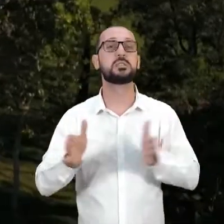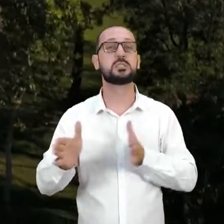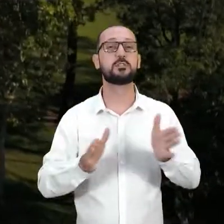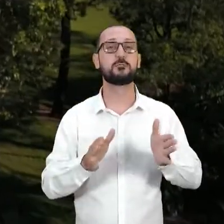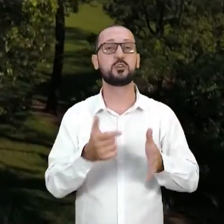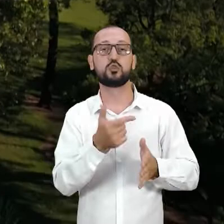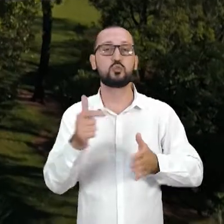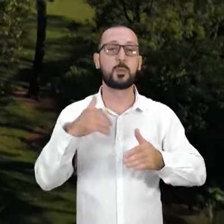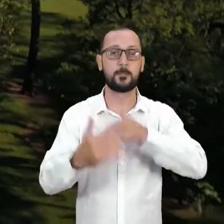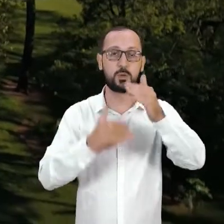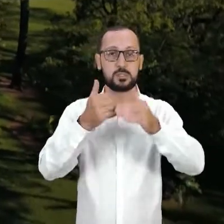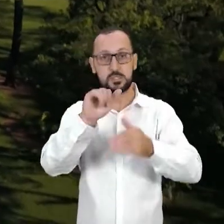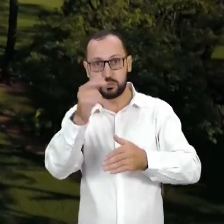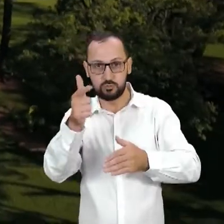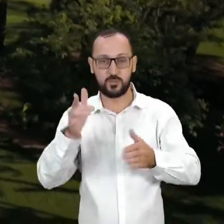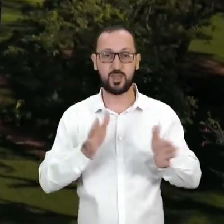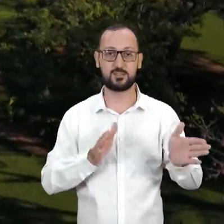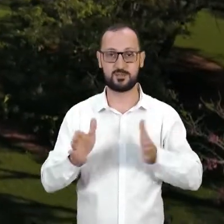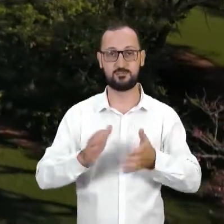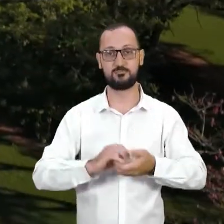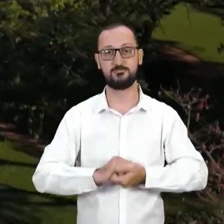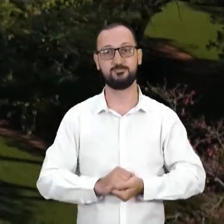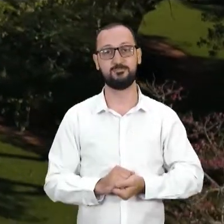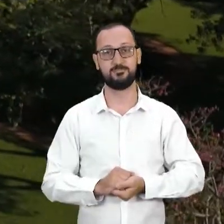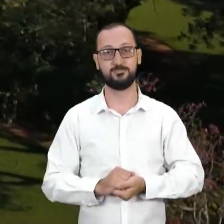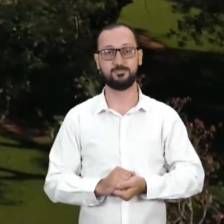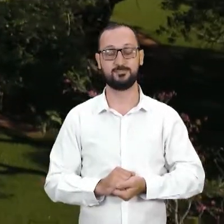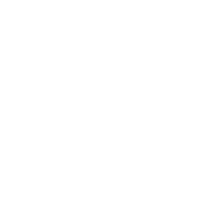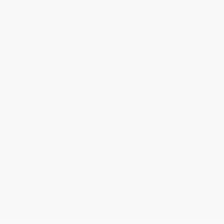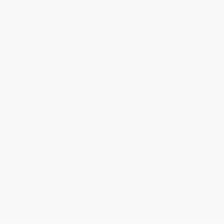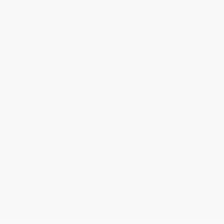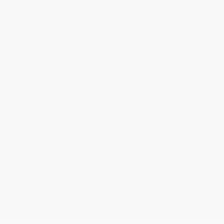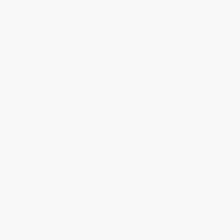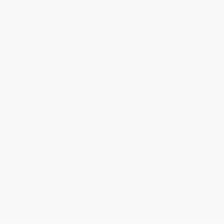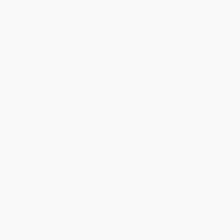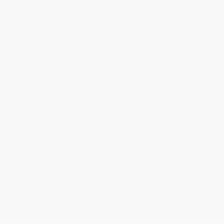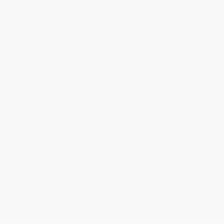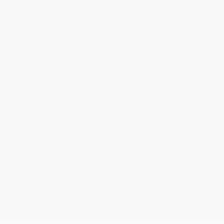mostrando que não tem progresso sem acesso.